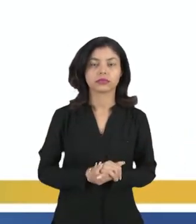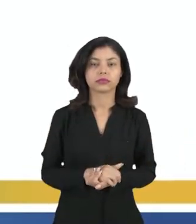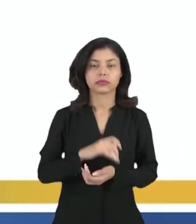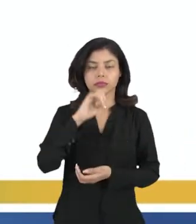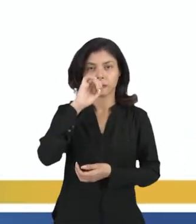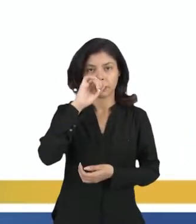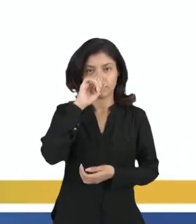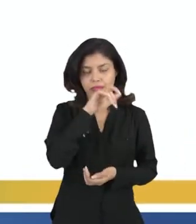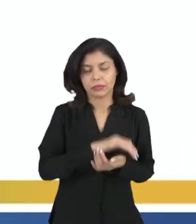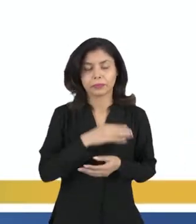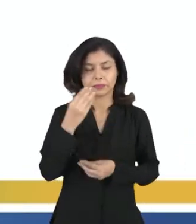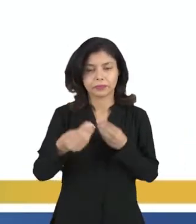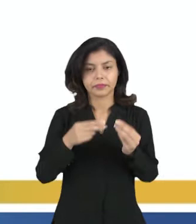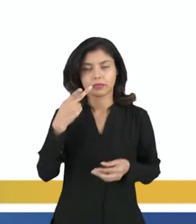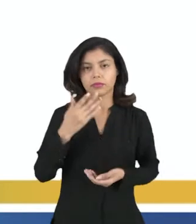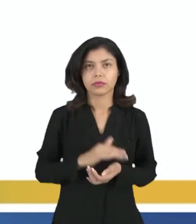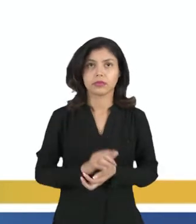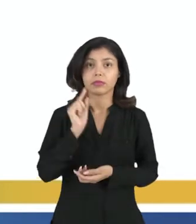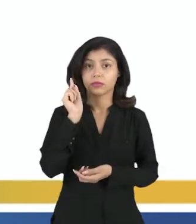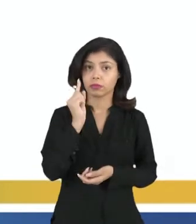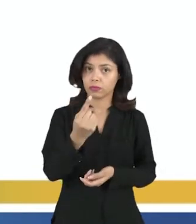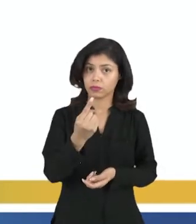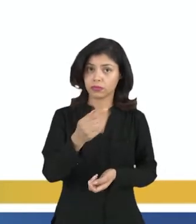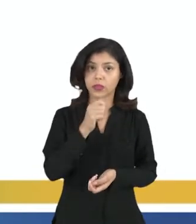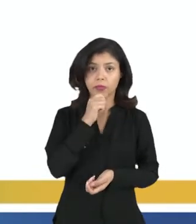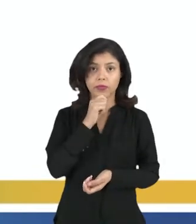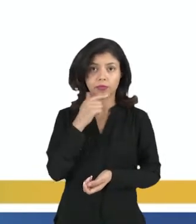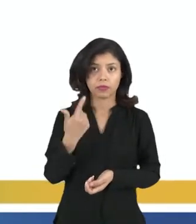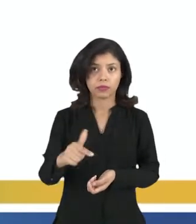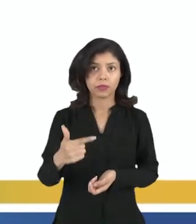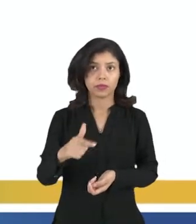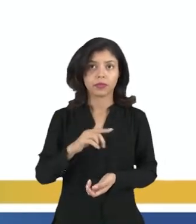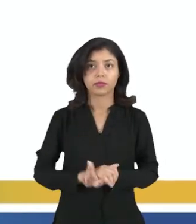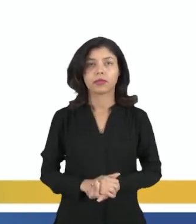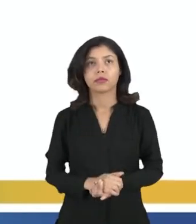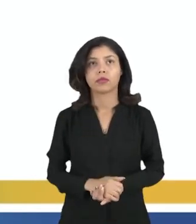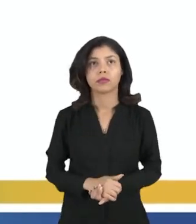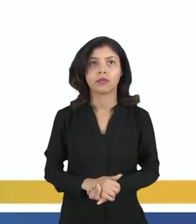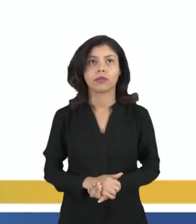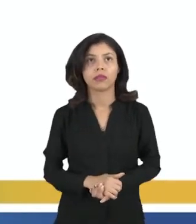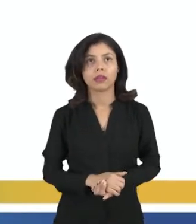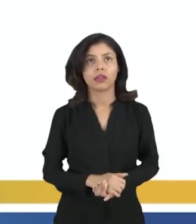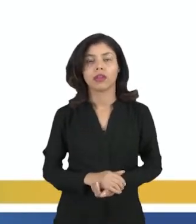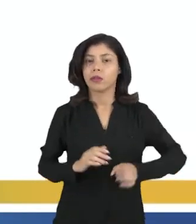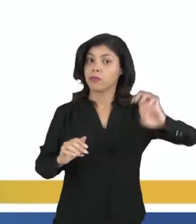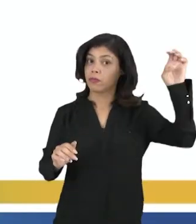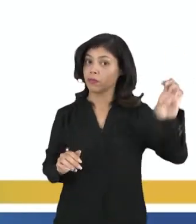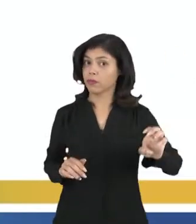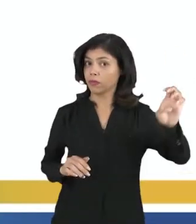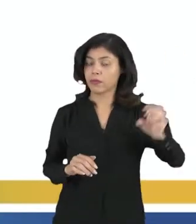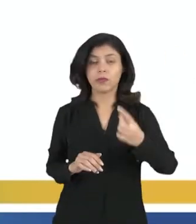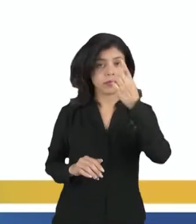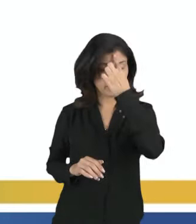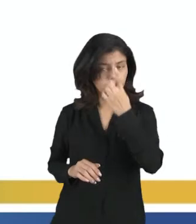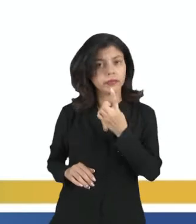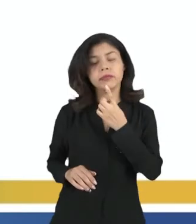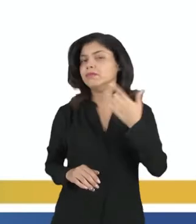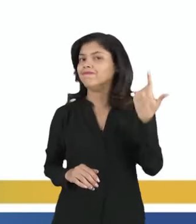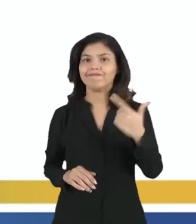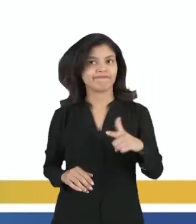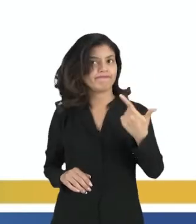Como eu disse agora há pouco, um desses movimentos não mais existe, que é as ligas camponesas. As